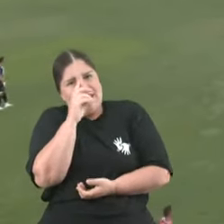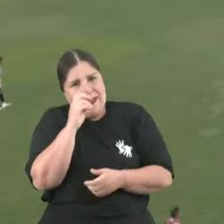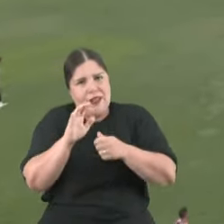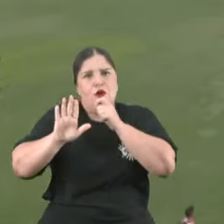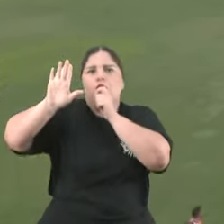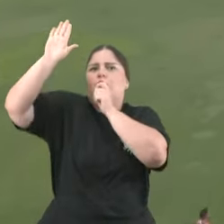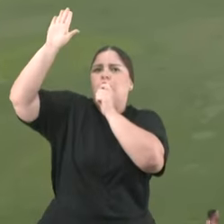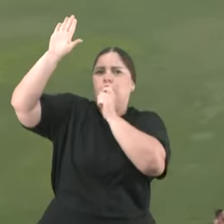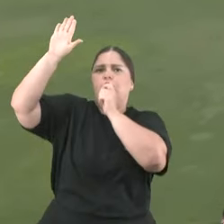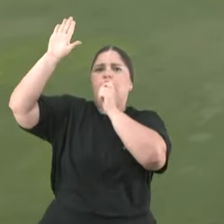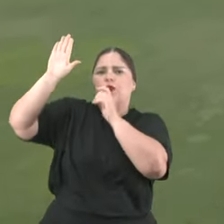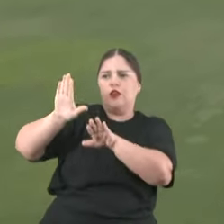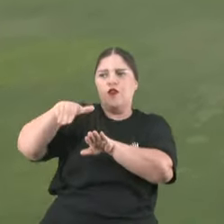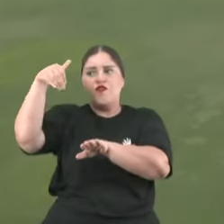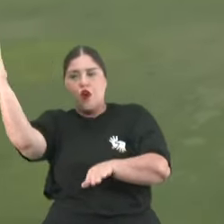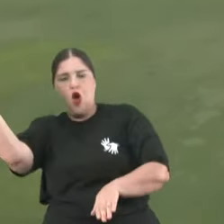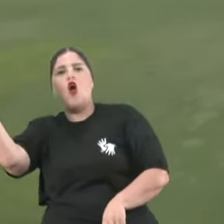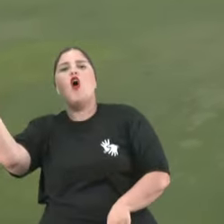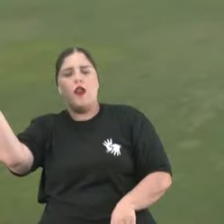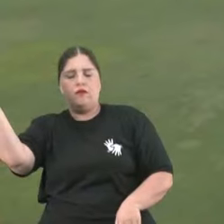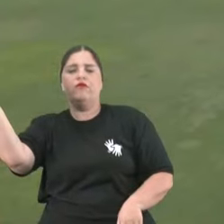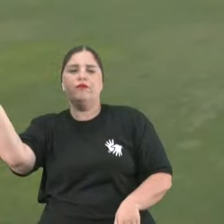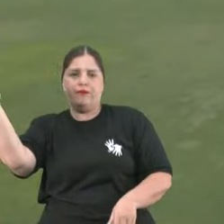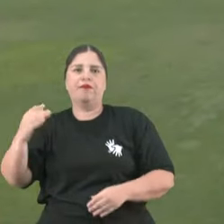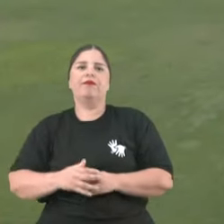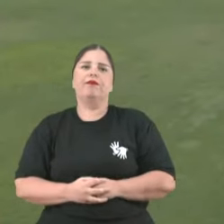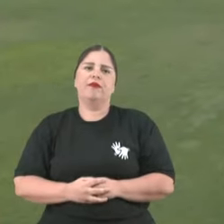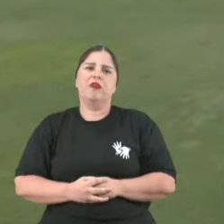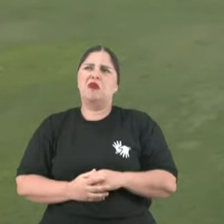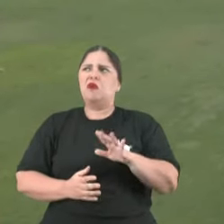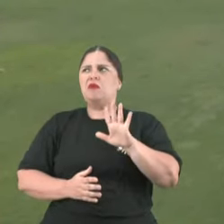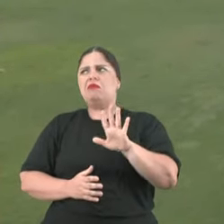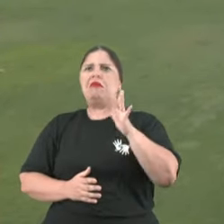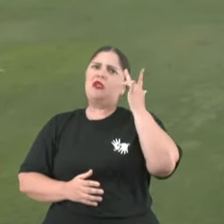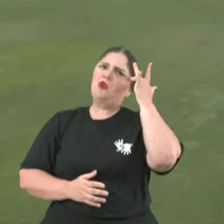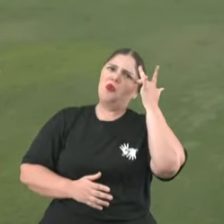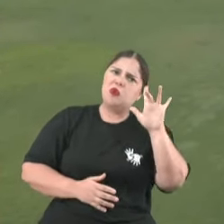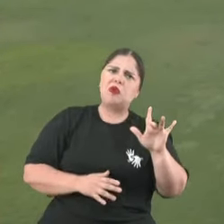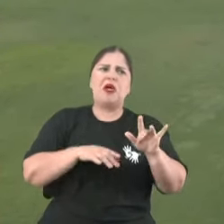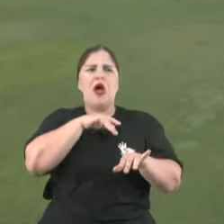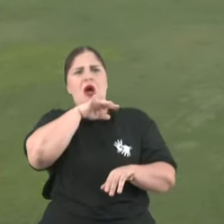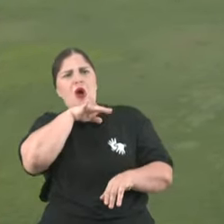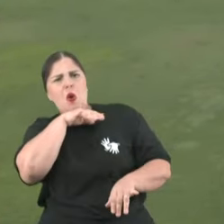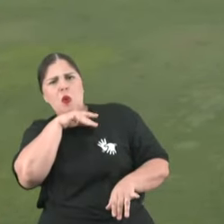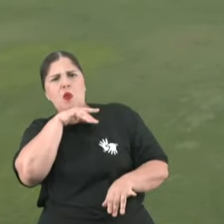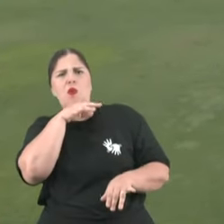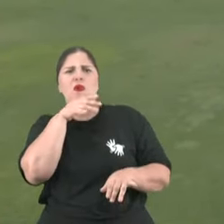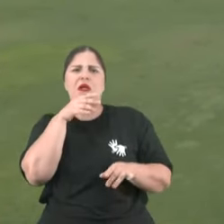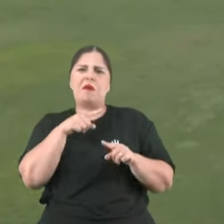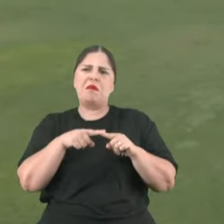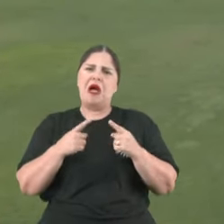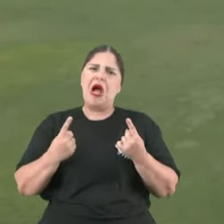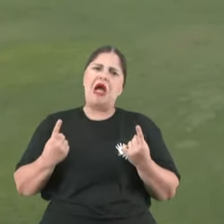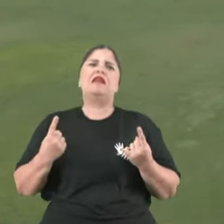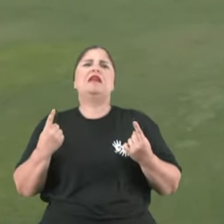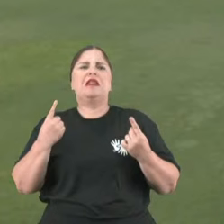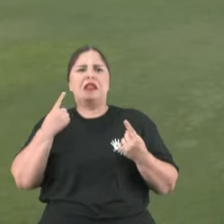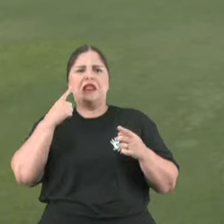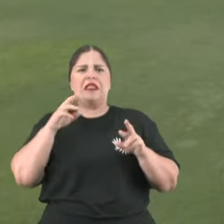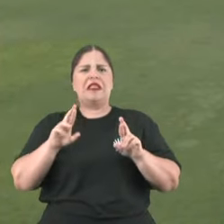Inegavelmente, eu não sei se infelizmente ou felizmente, os caras parecem que respeitam mais quando é assim.